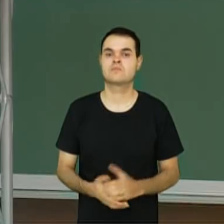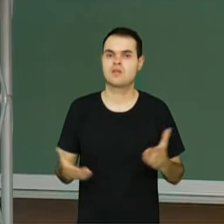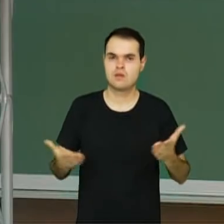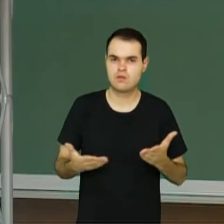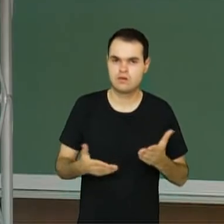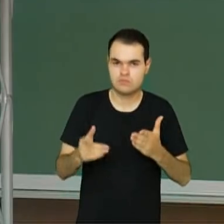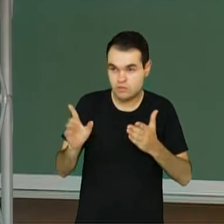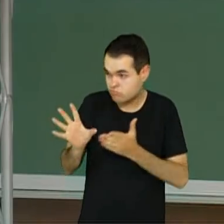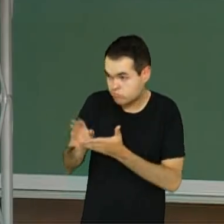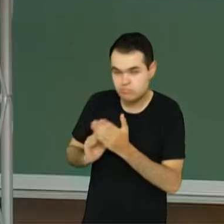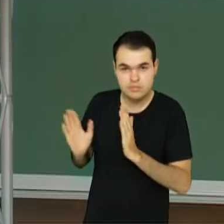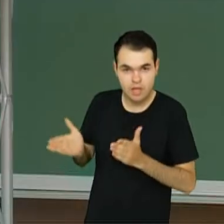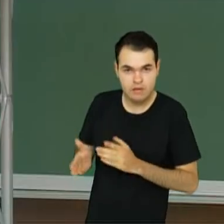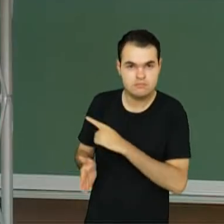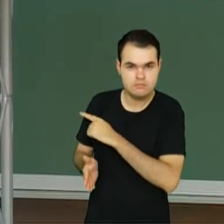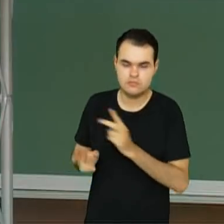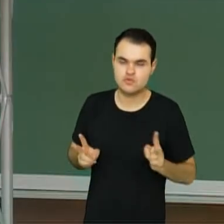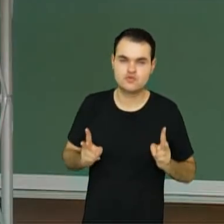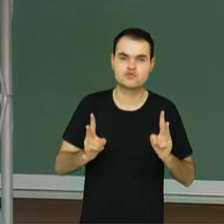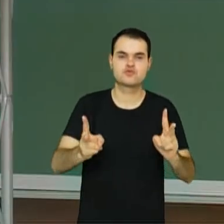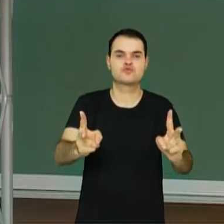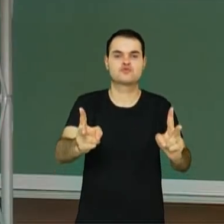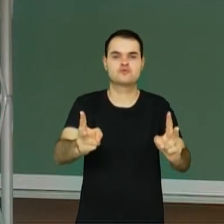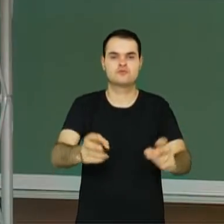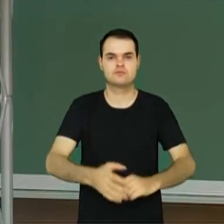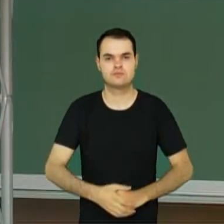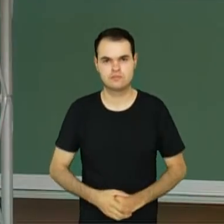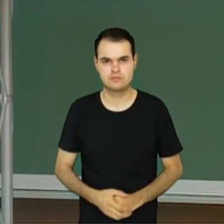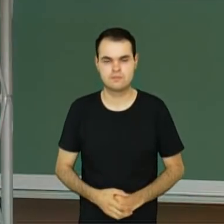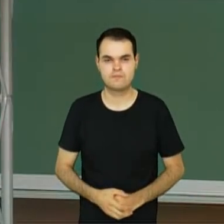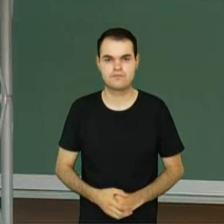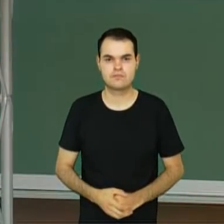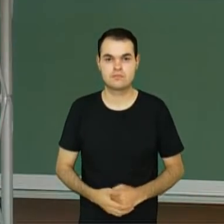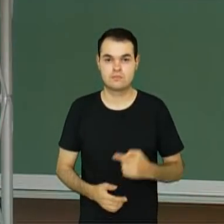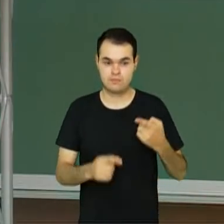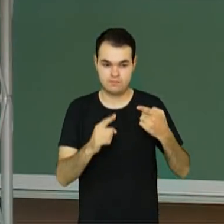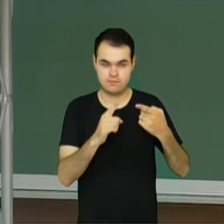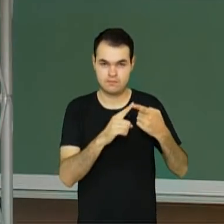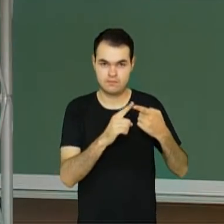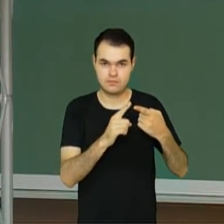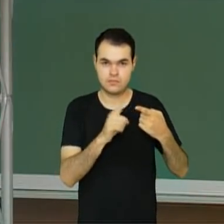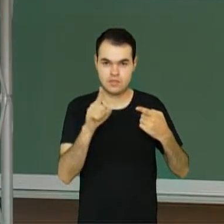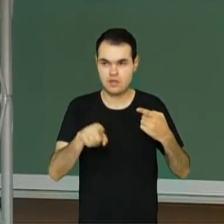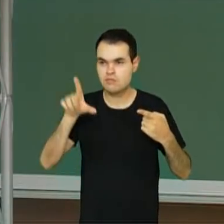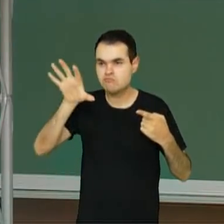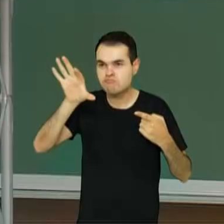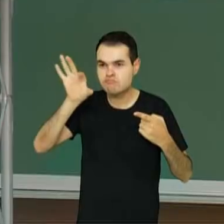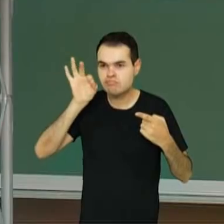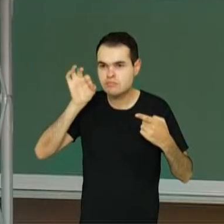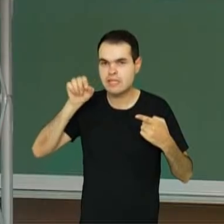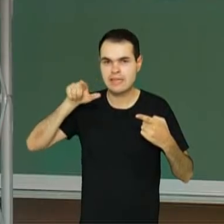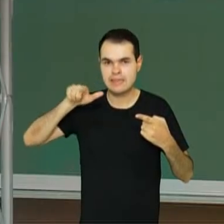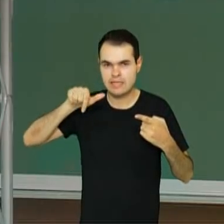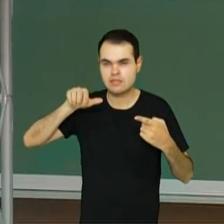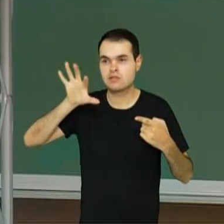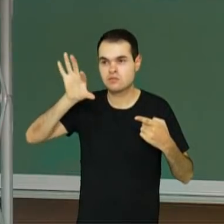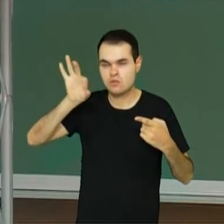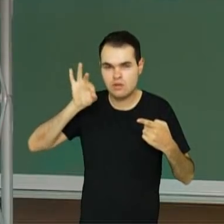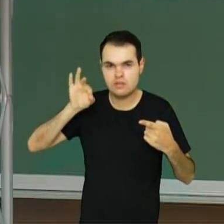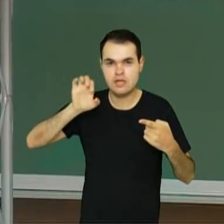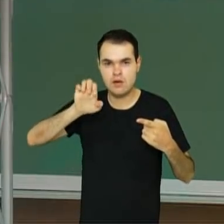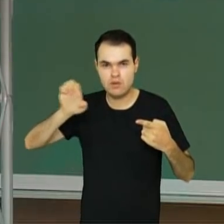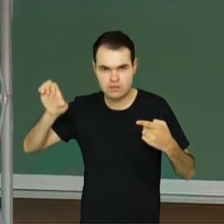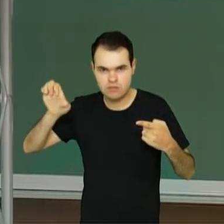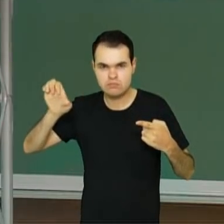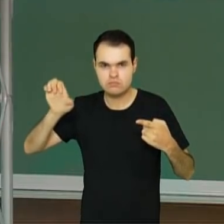Agora que você já anotou isso no seu caderno, nós vamos continuando. Então, ó, primeiro passo, escolher uma equação e uma incógnita. Segundo passo,